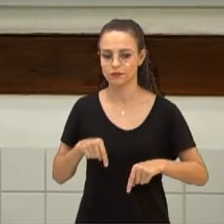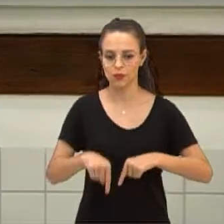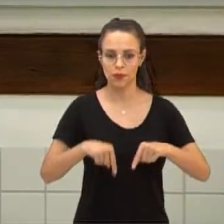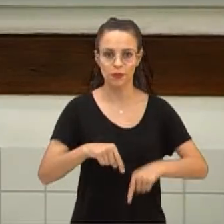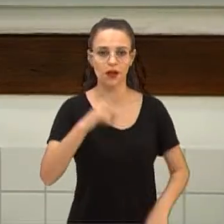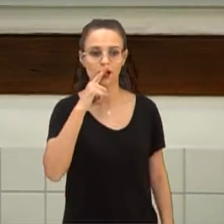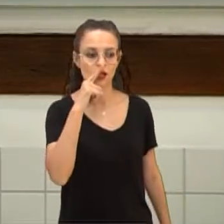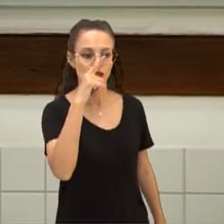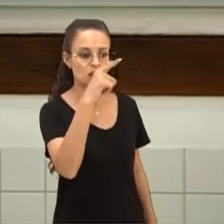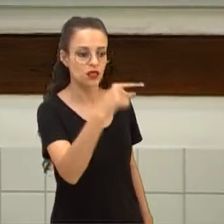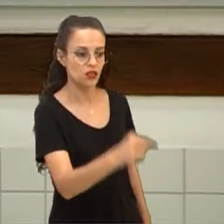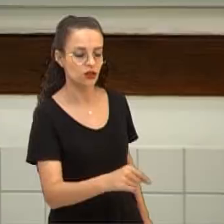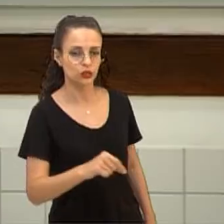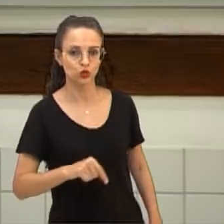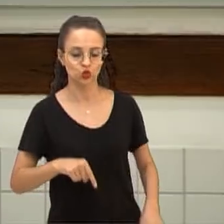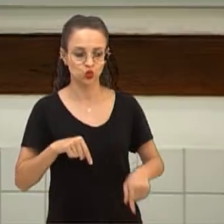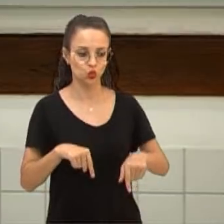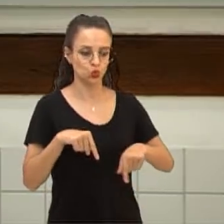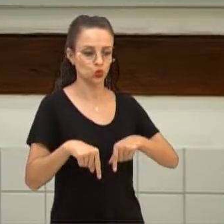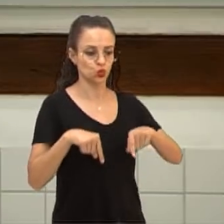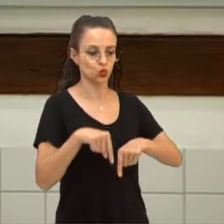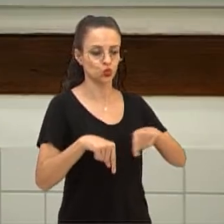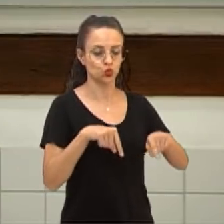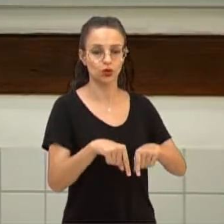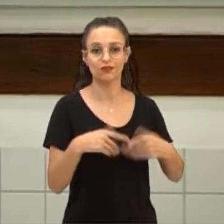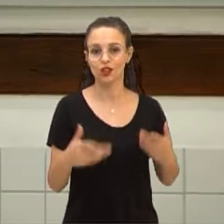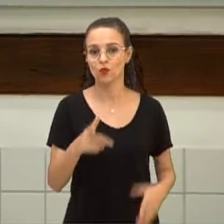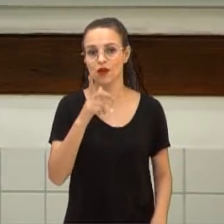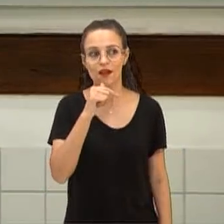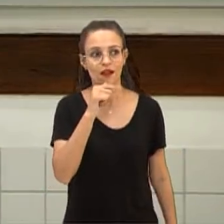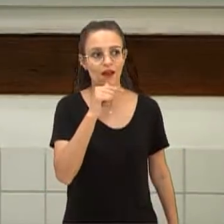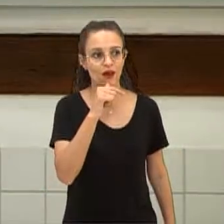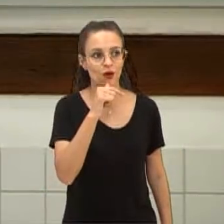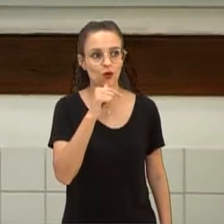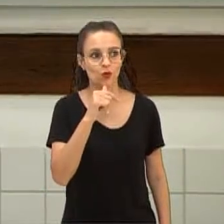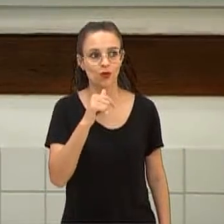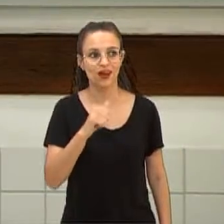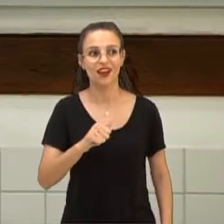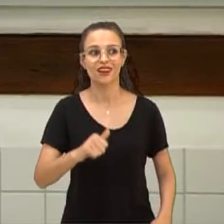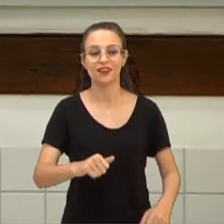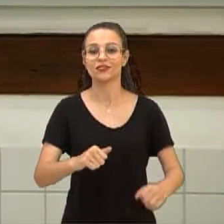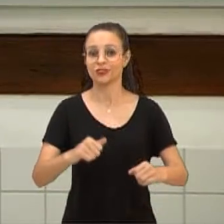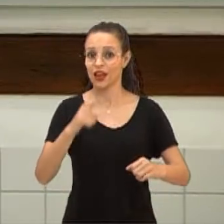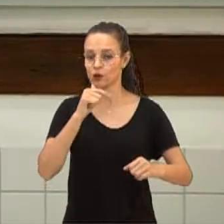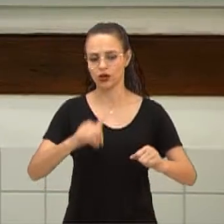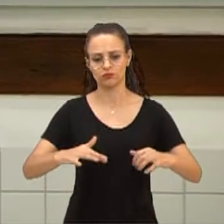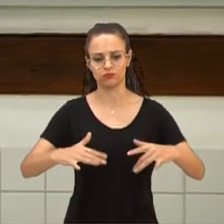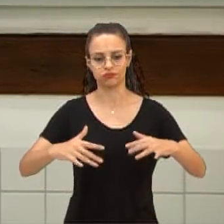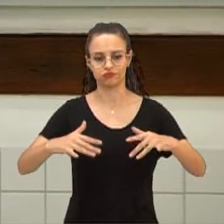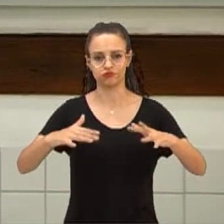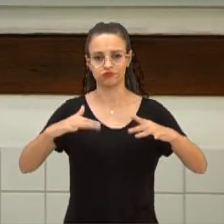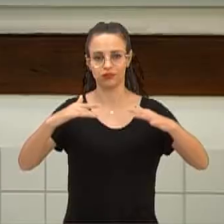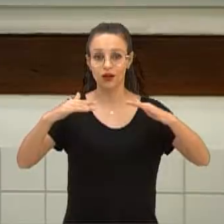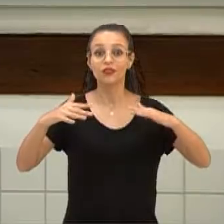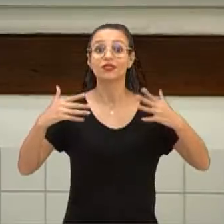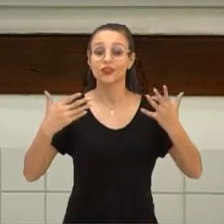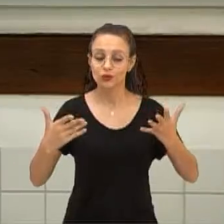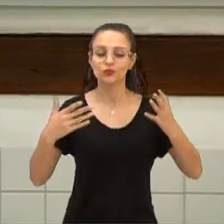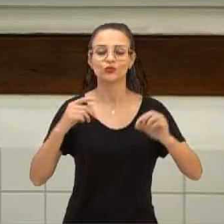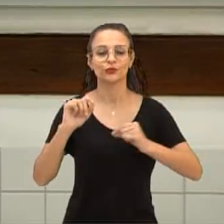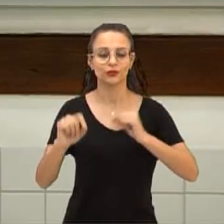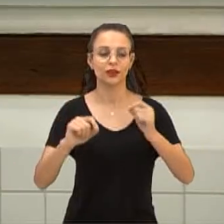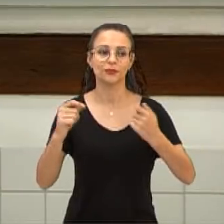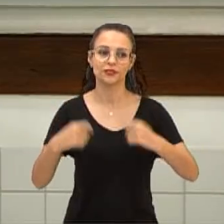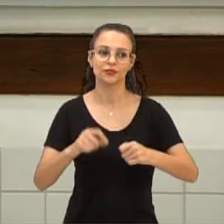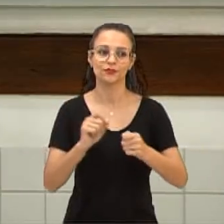mais. E aí é lógico que a água subindo, quanto mais eles se locomoviam, mais a água subia. Então eles tinham que